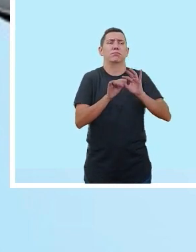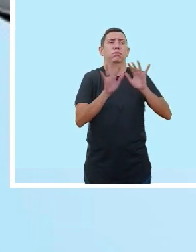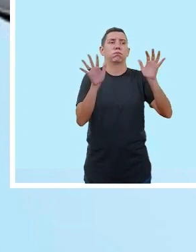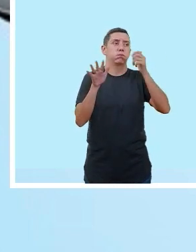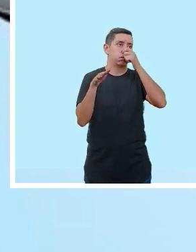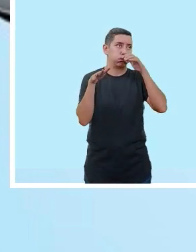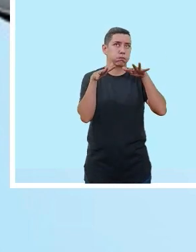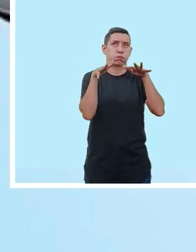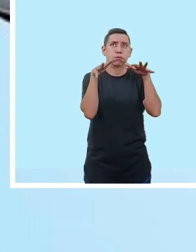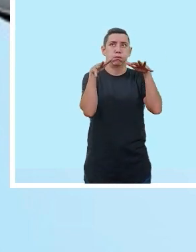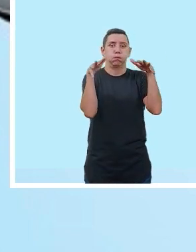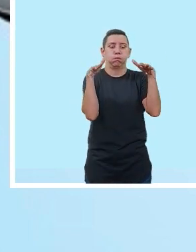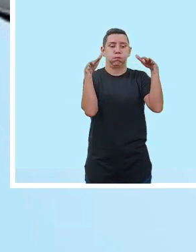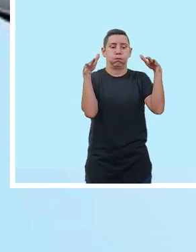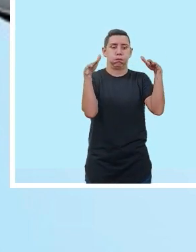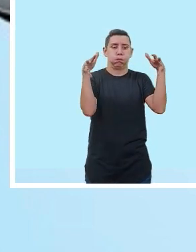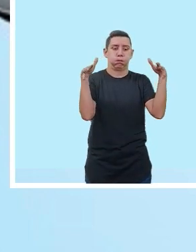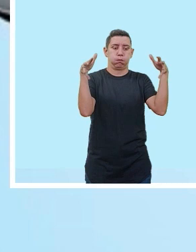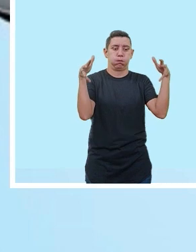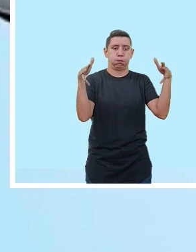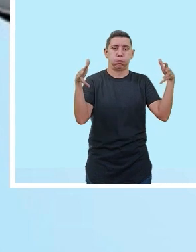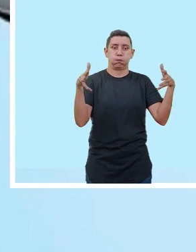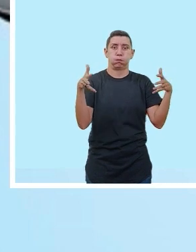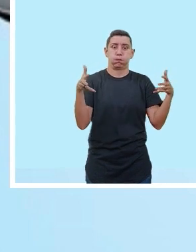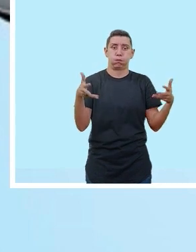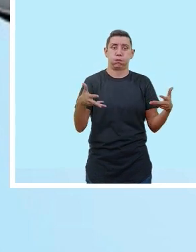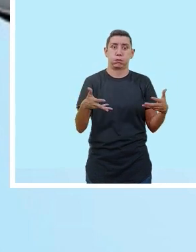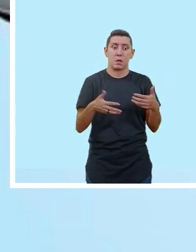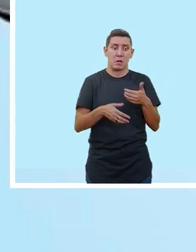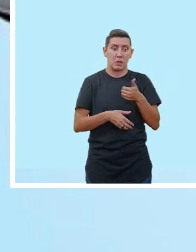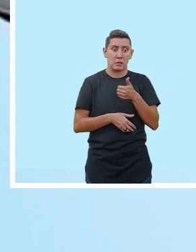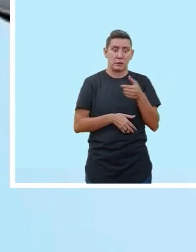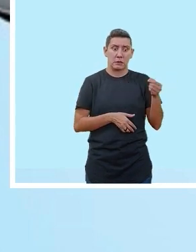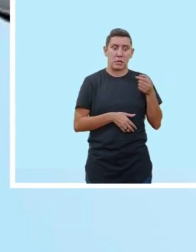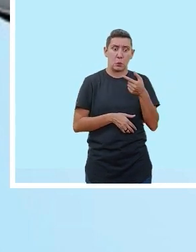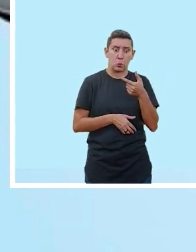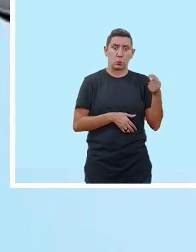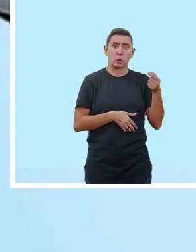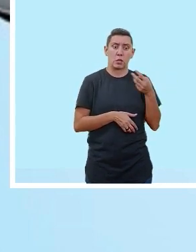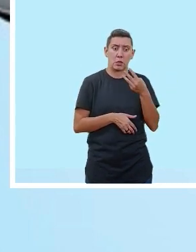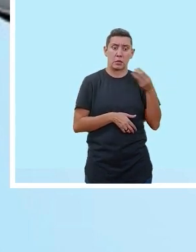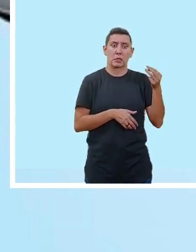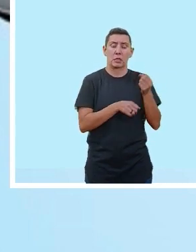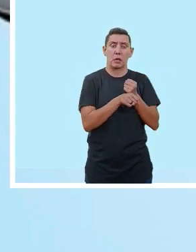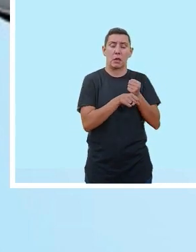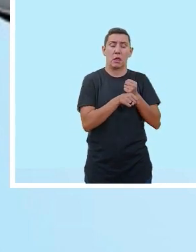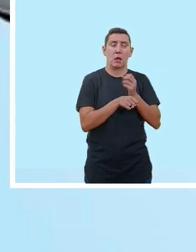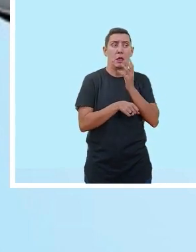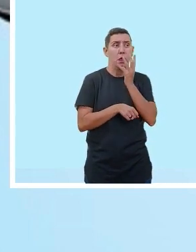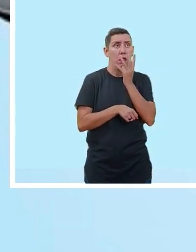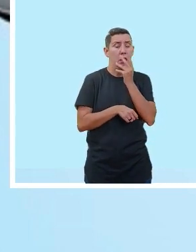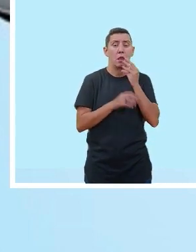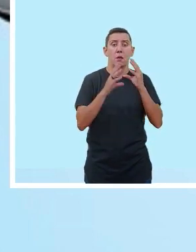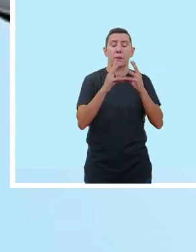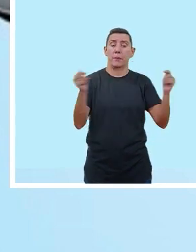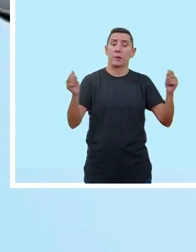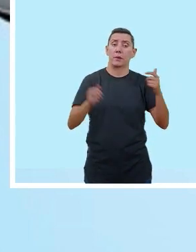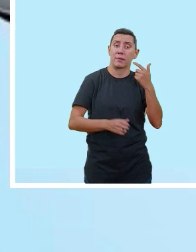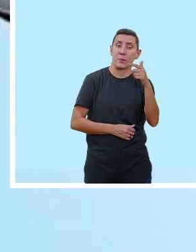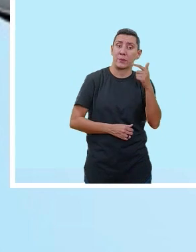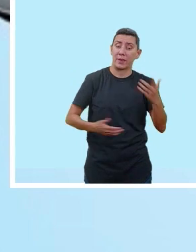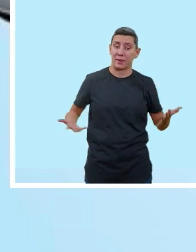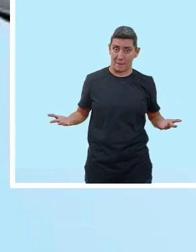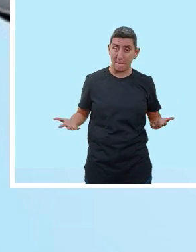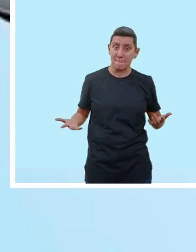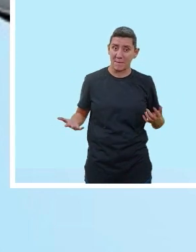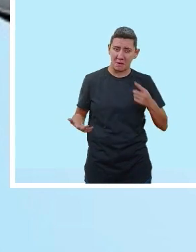vai durar cerca de algumas centenas de anos para subir na atmosfera. Então, lembre-se que a nossa atividade industrial mais pesada como